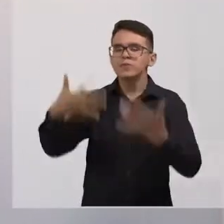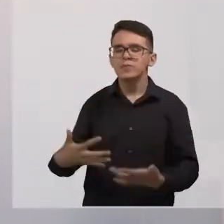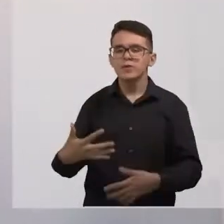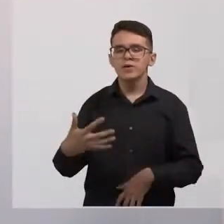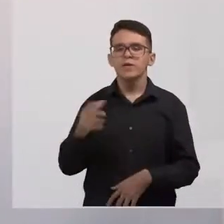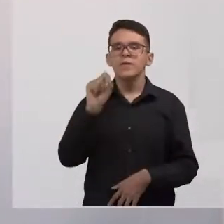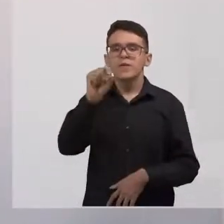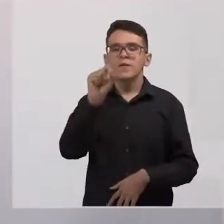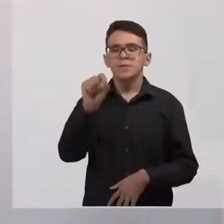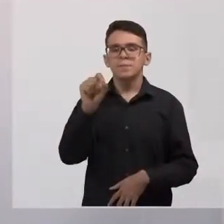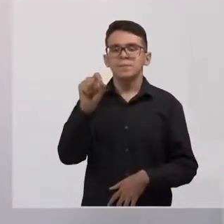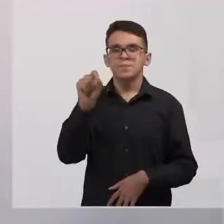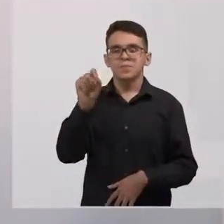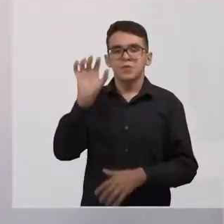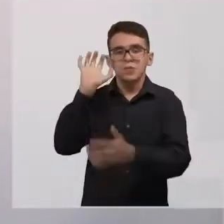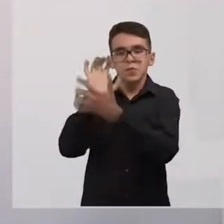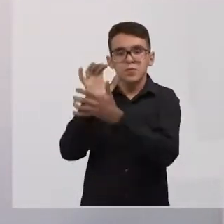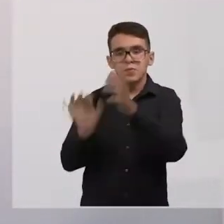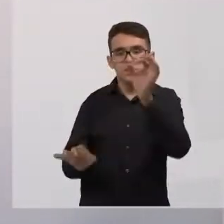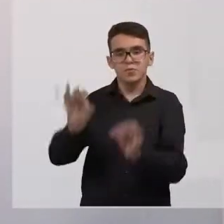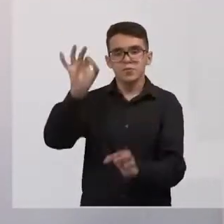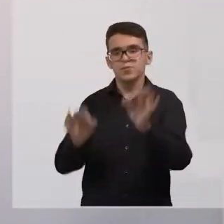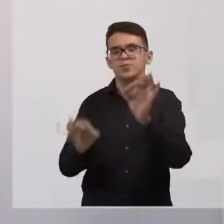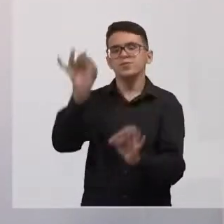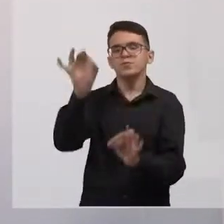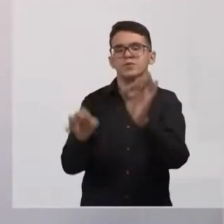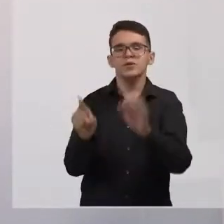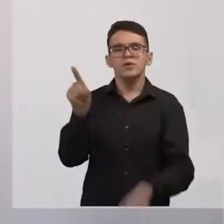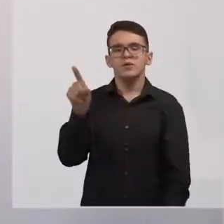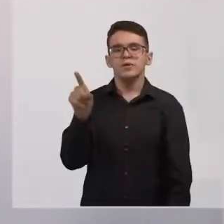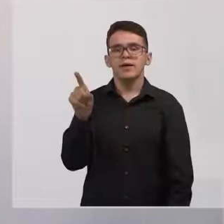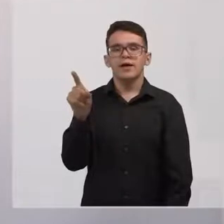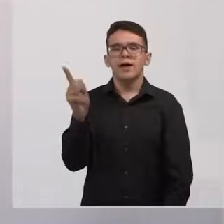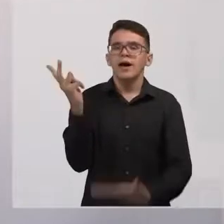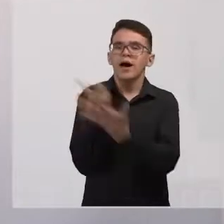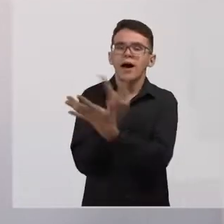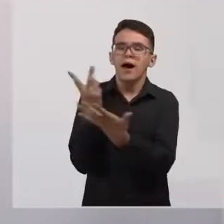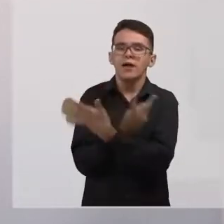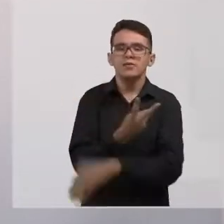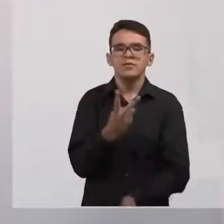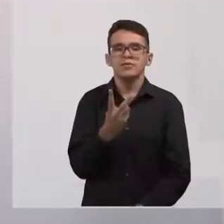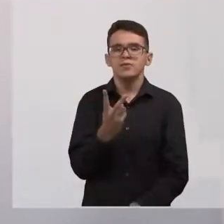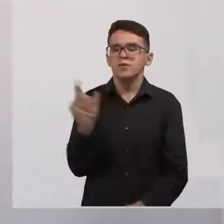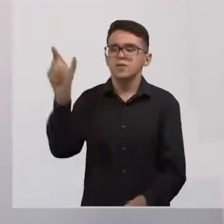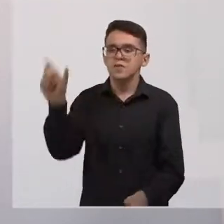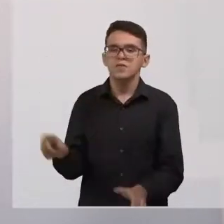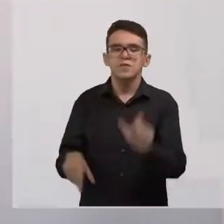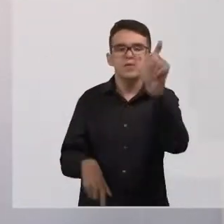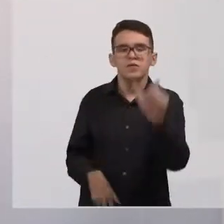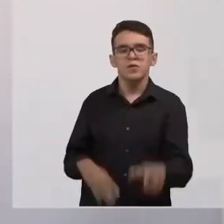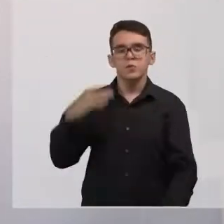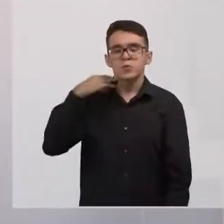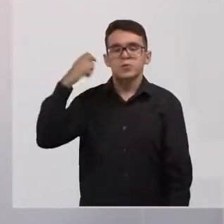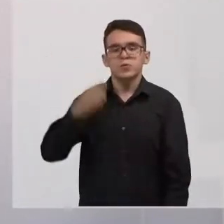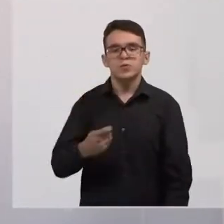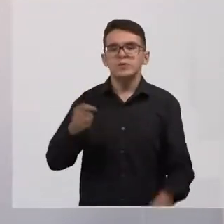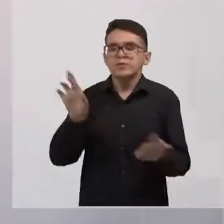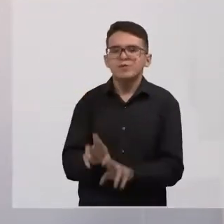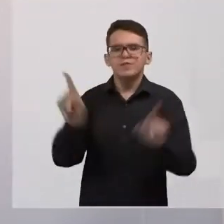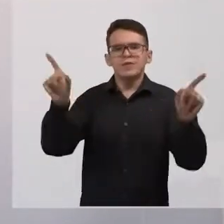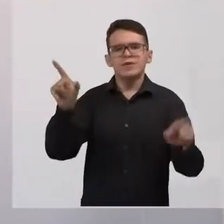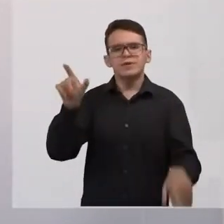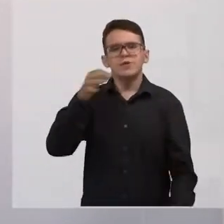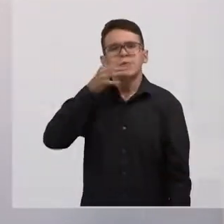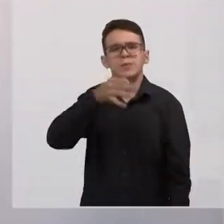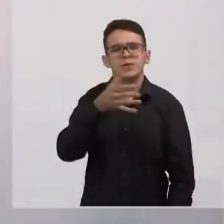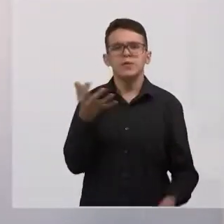que o judiciário, dependendo do juiz, do desembargador que pegue o processo, faz a sua leitura.